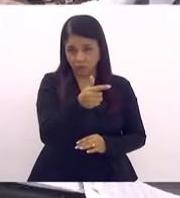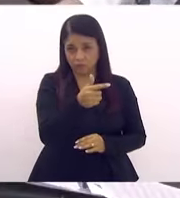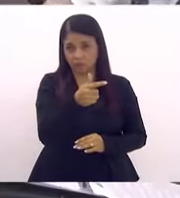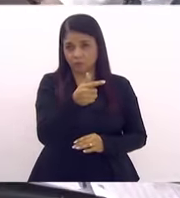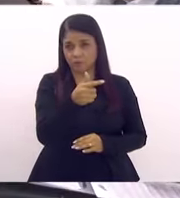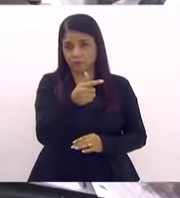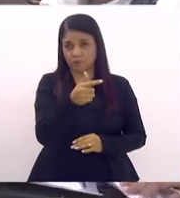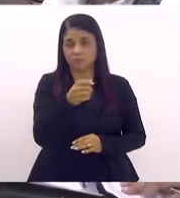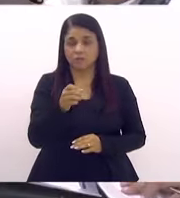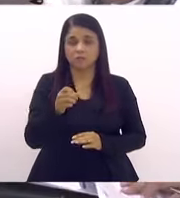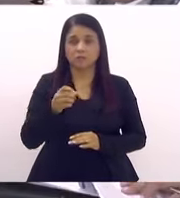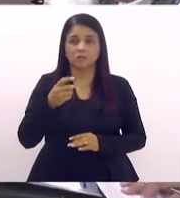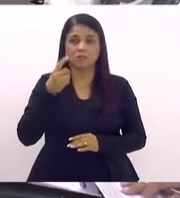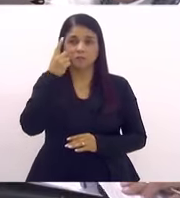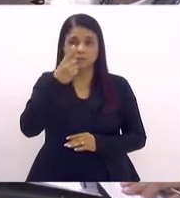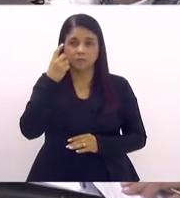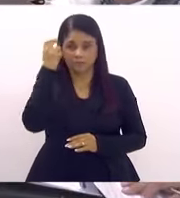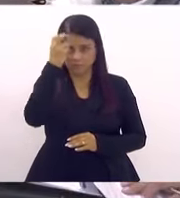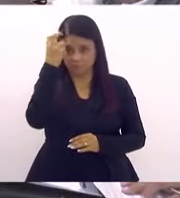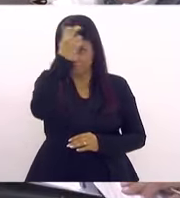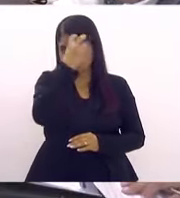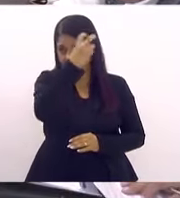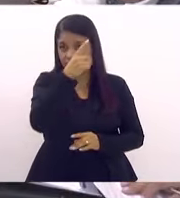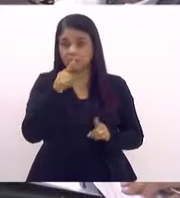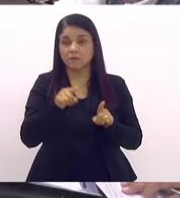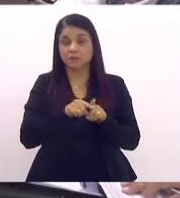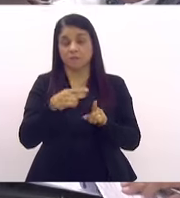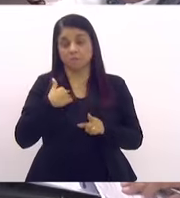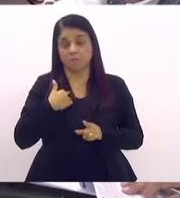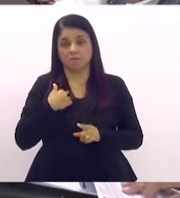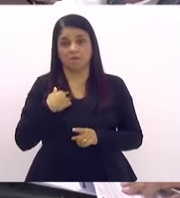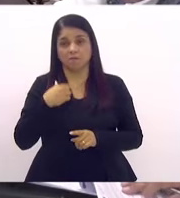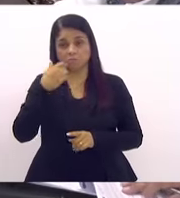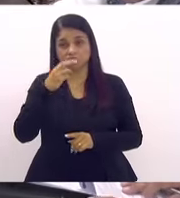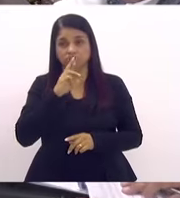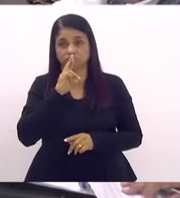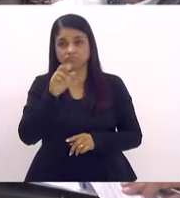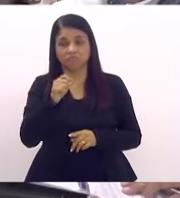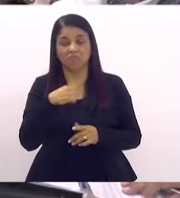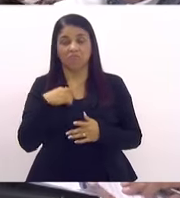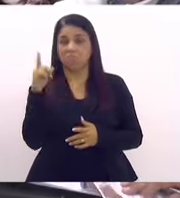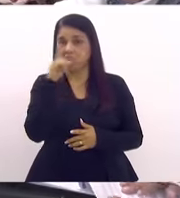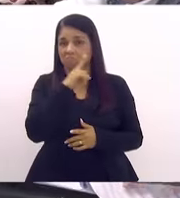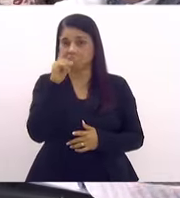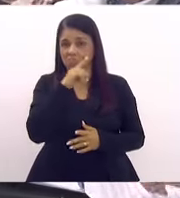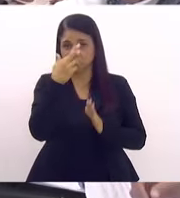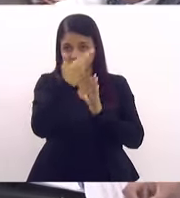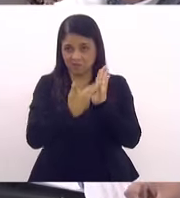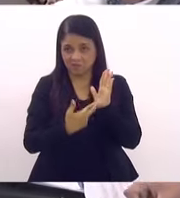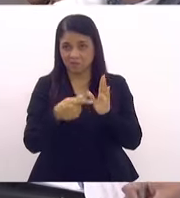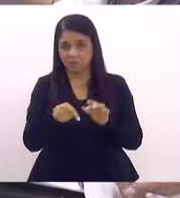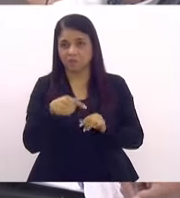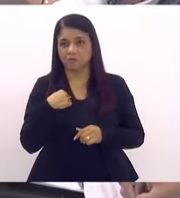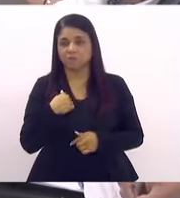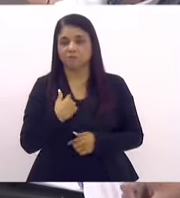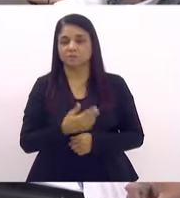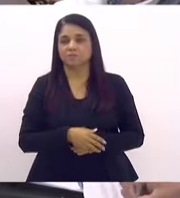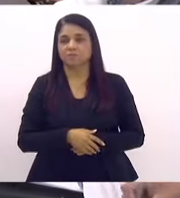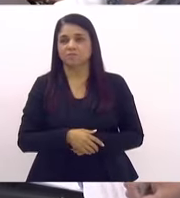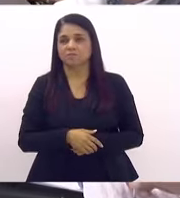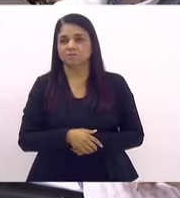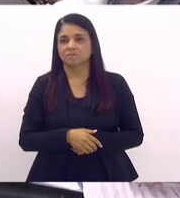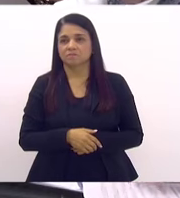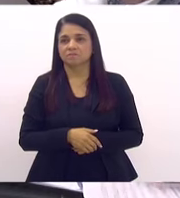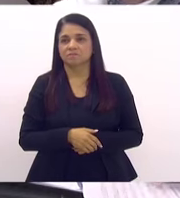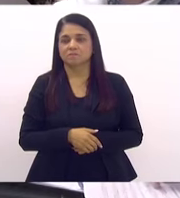relatoria, projeto da deputada Verônica Lima e um projeto de relatoria minha, que falhei no meu relatório. Então, 22. Já peço vênia